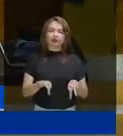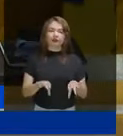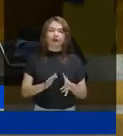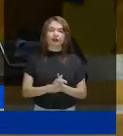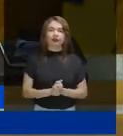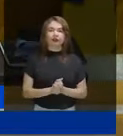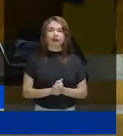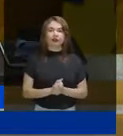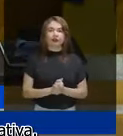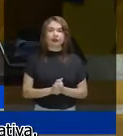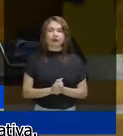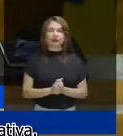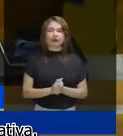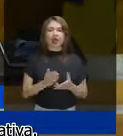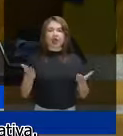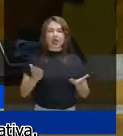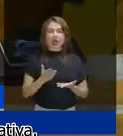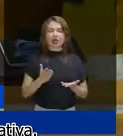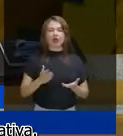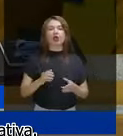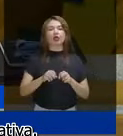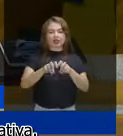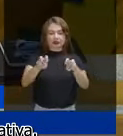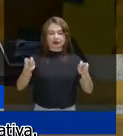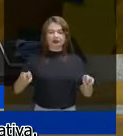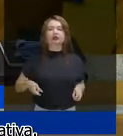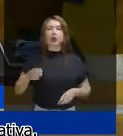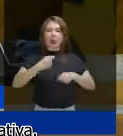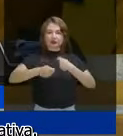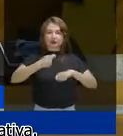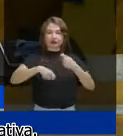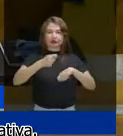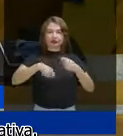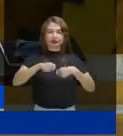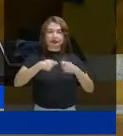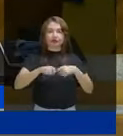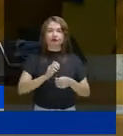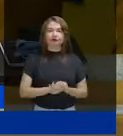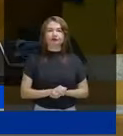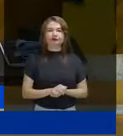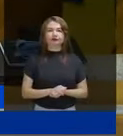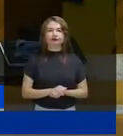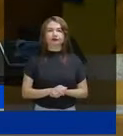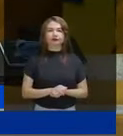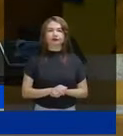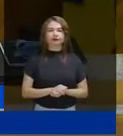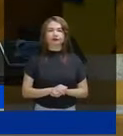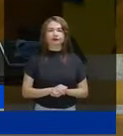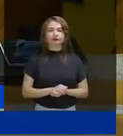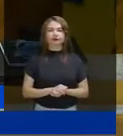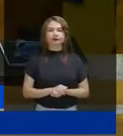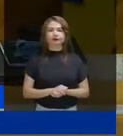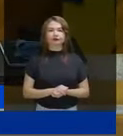esta sessão e passo à sessão administrativa. E temos que